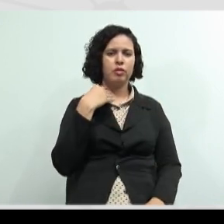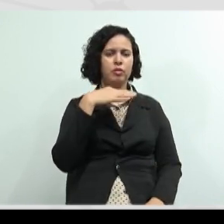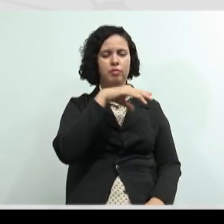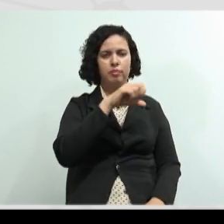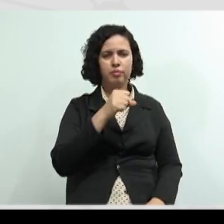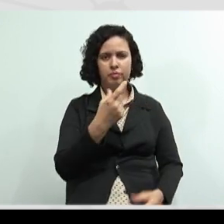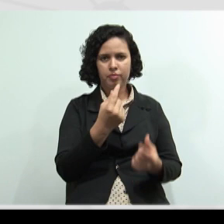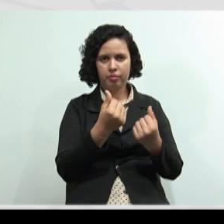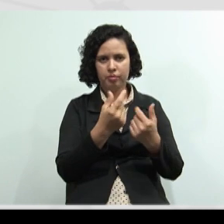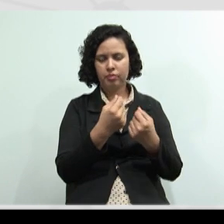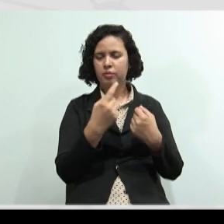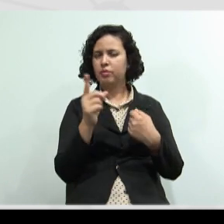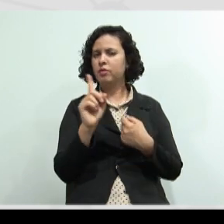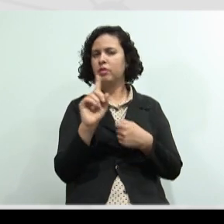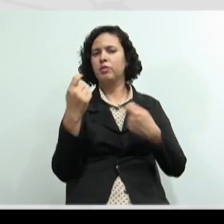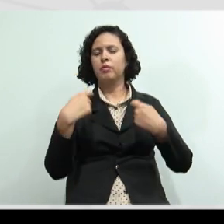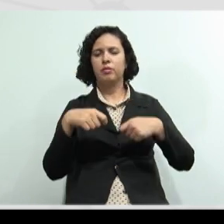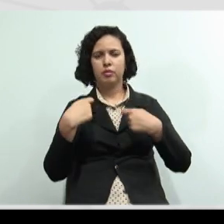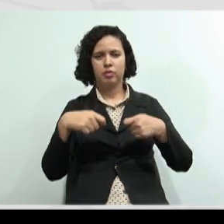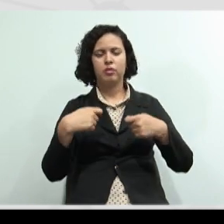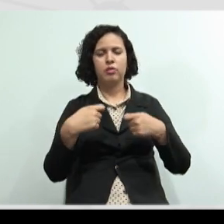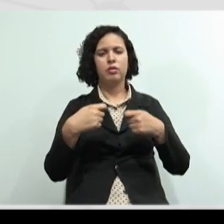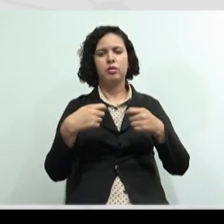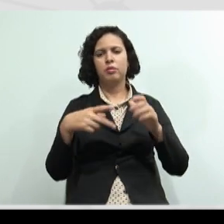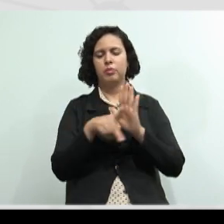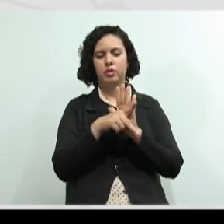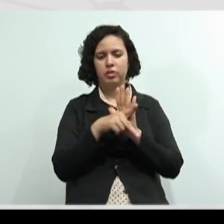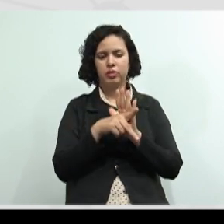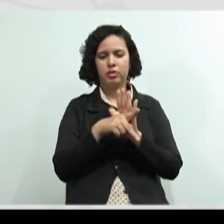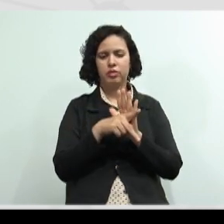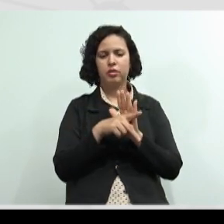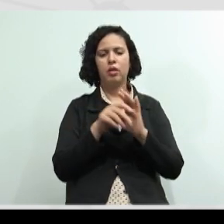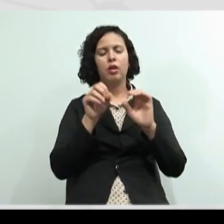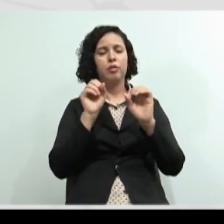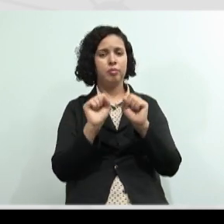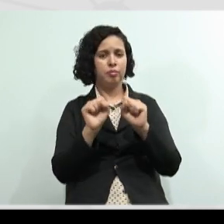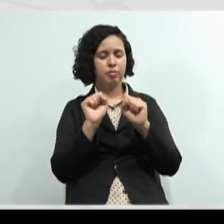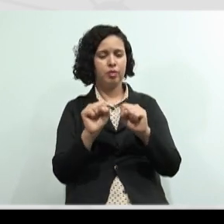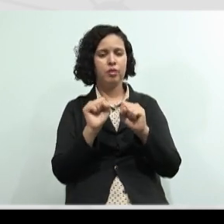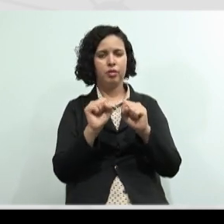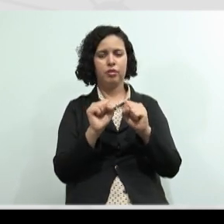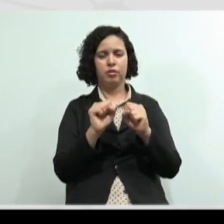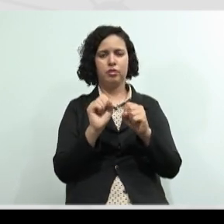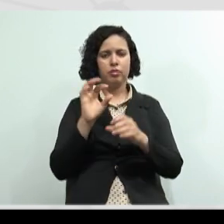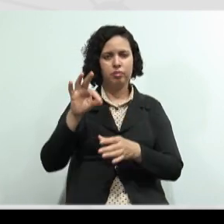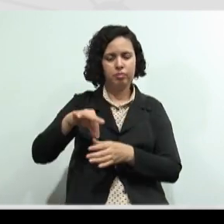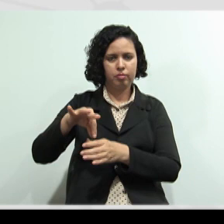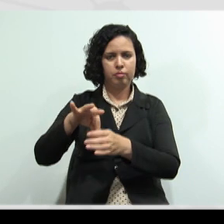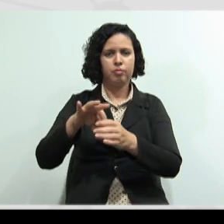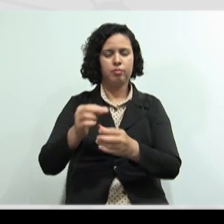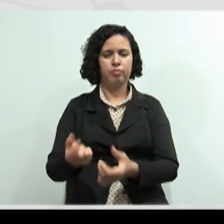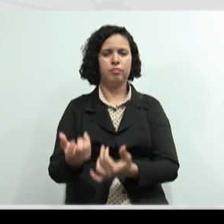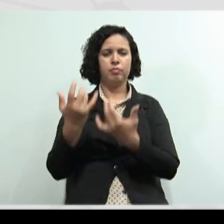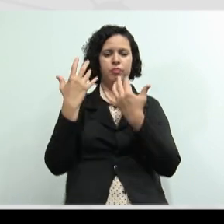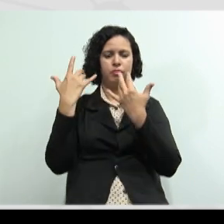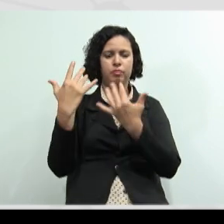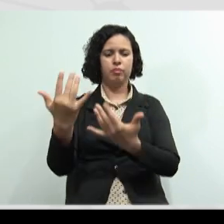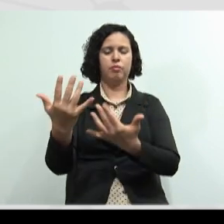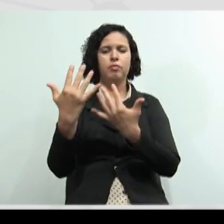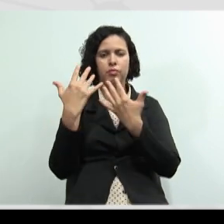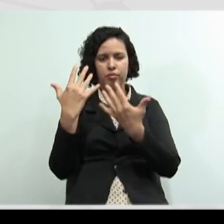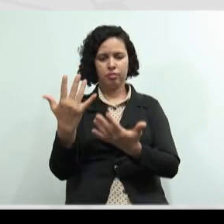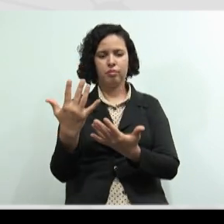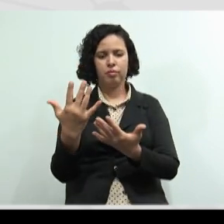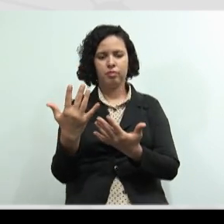dinheiro emprestado. Pode ser, por exemplo, para o custeio da safra. Qual vai ser o custo para produzir essa safra? Vai depender de cada coisa que a gente está